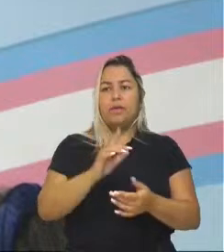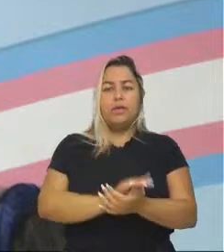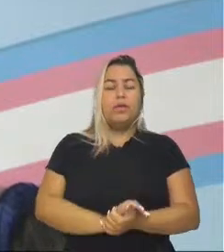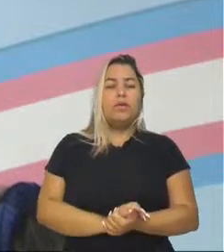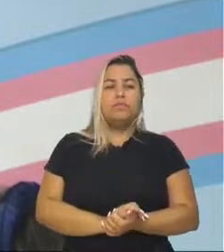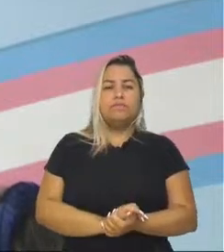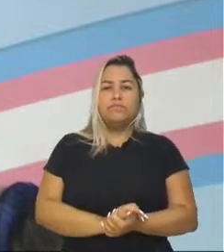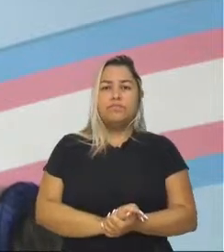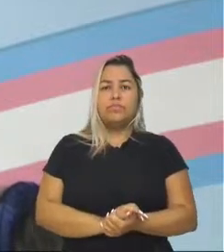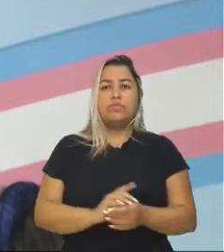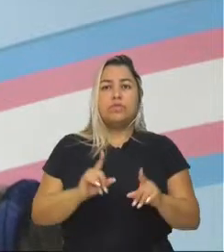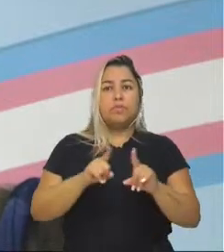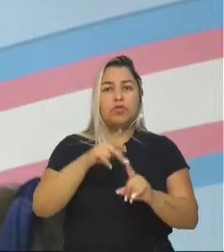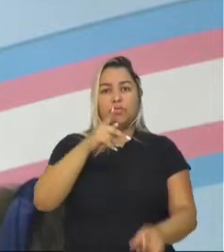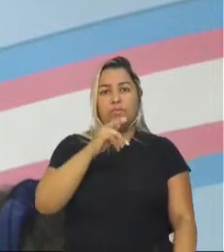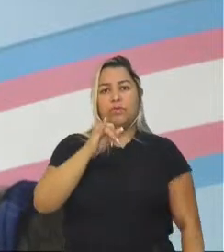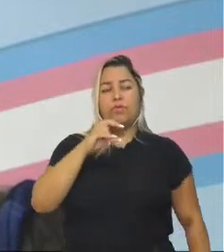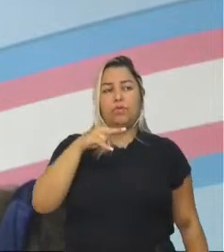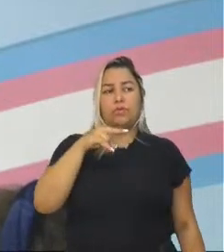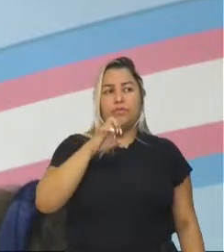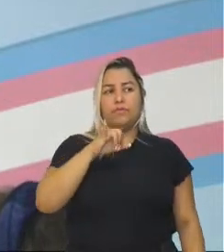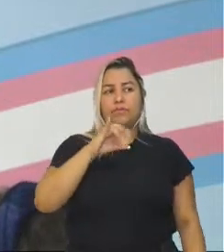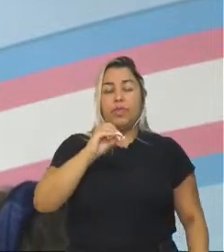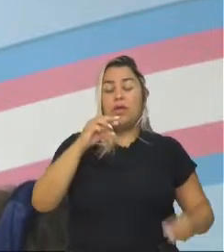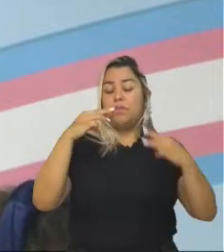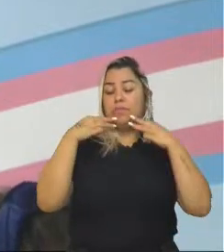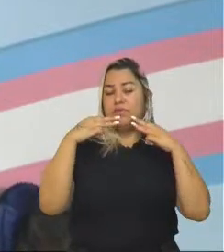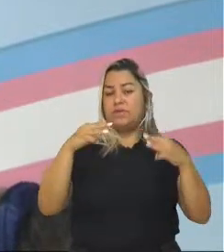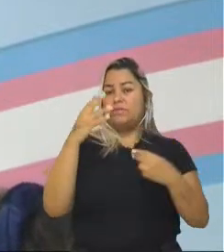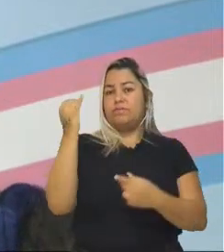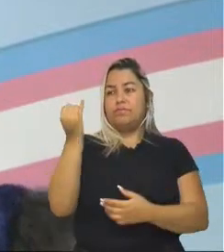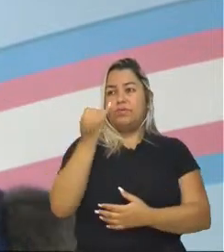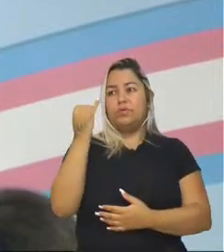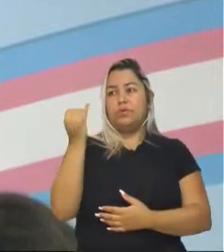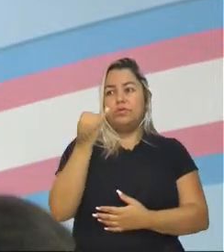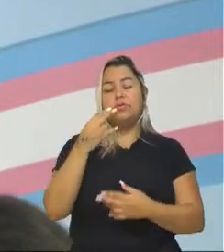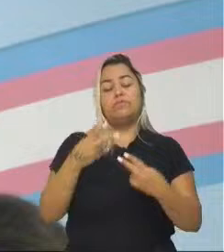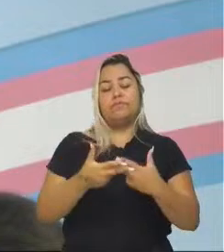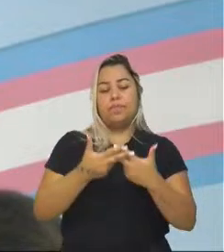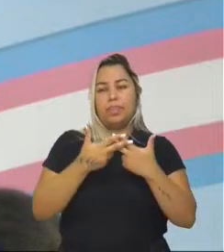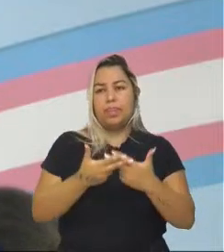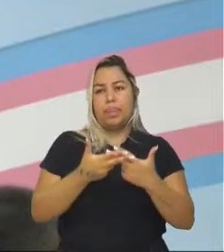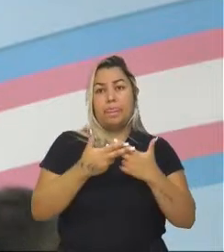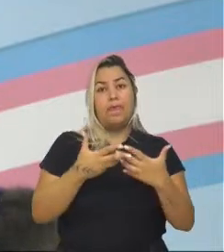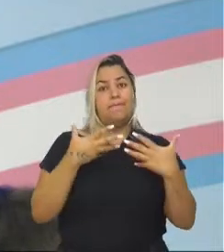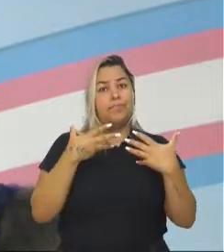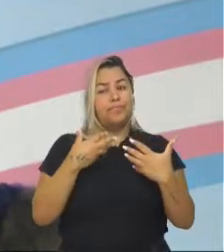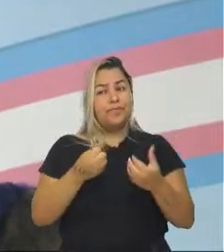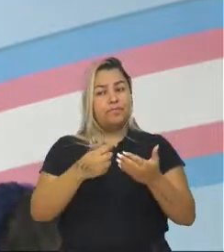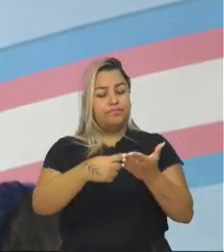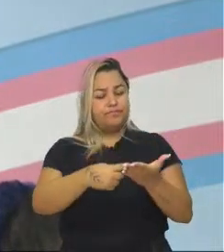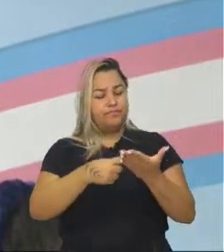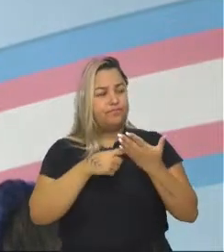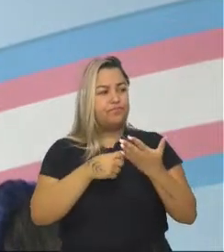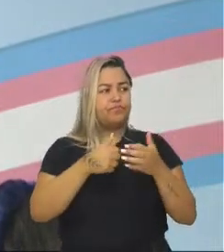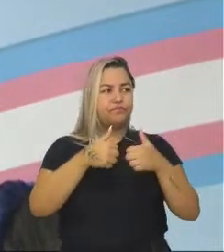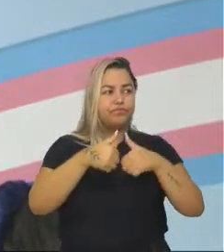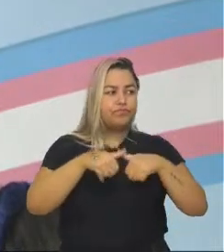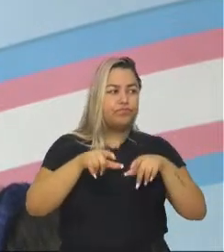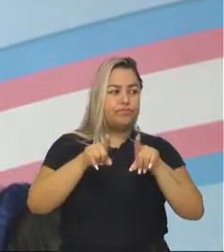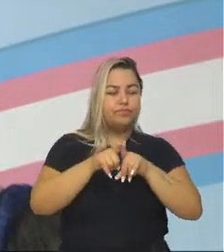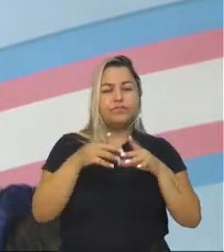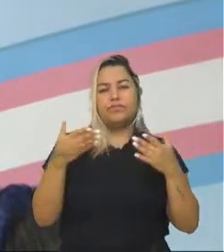Numa vibe de pioneiro. Então, é uma missão muito importante. Confesso que, ao receber o convite de estar aqui